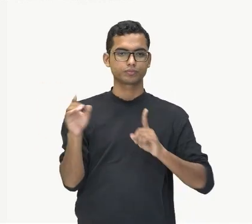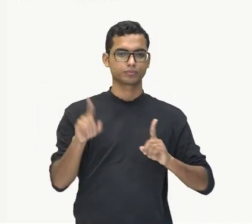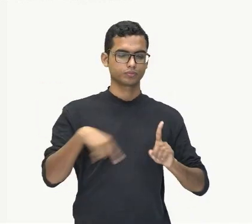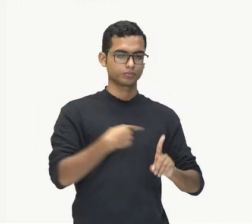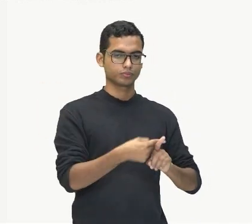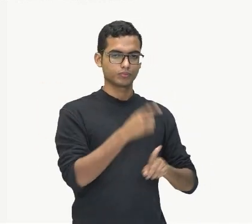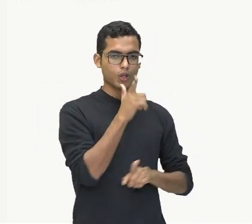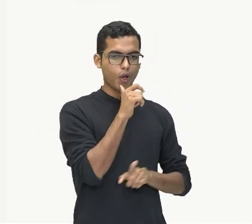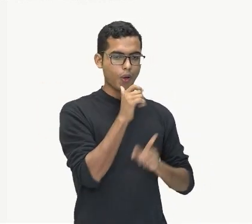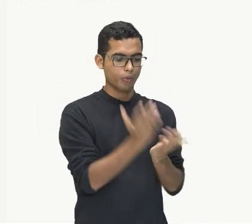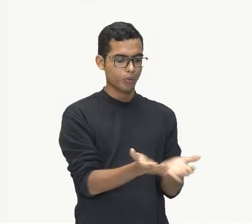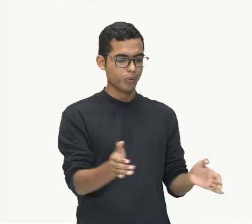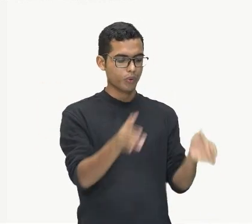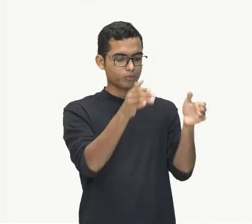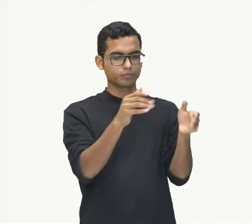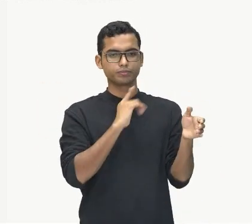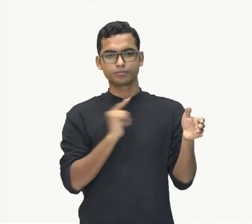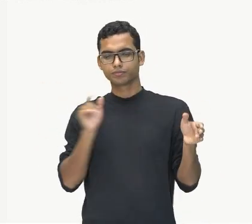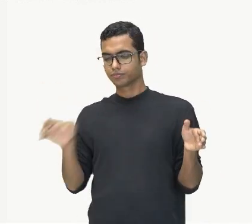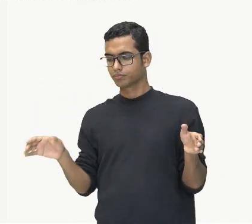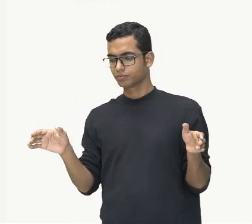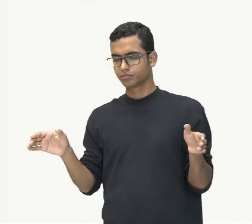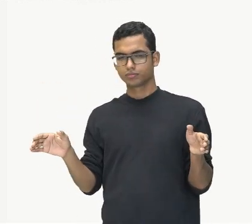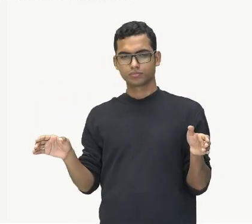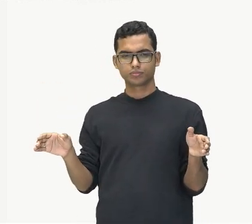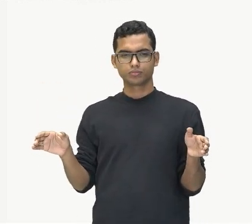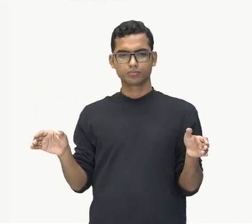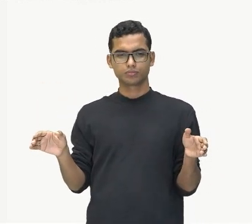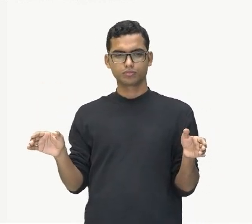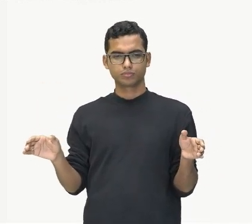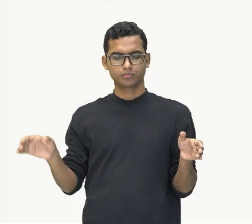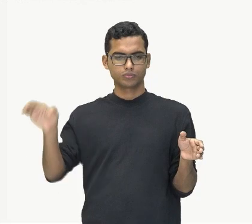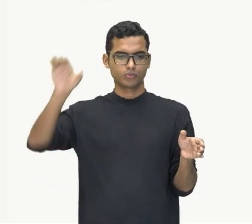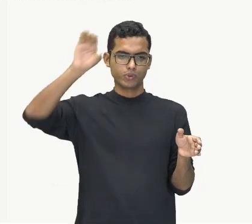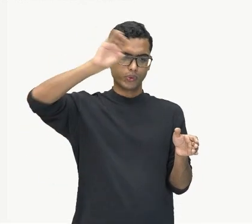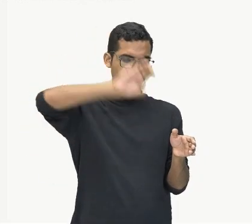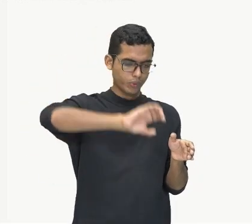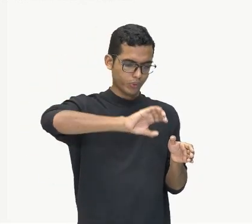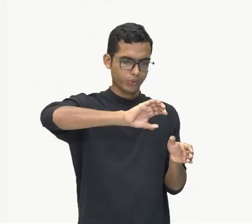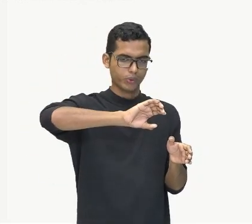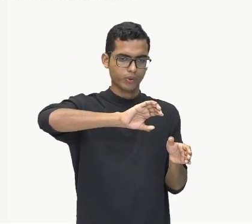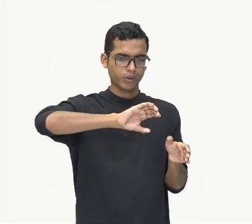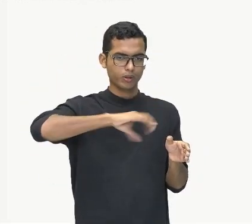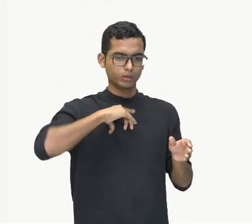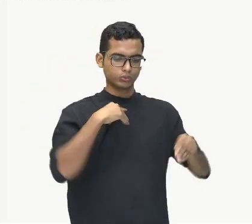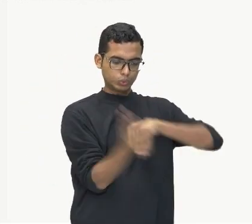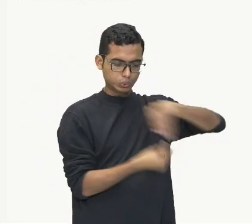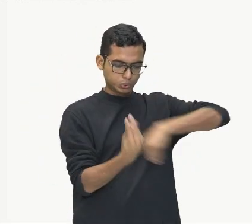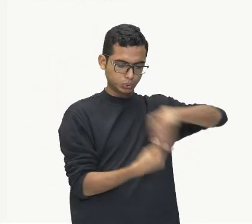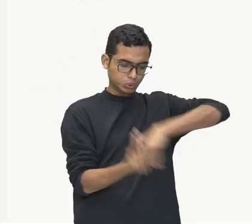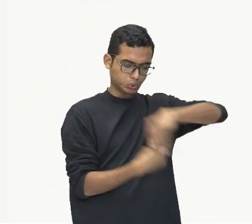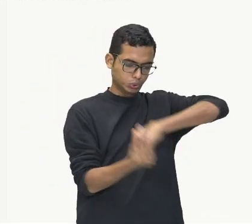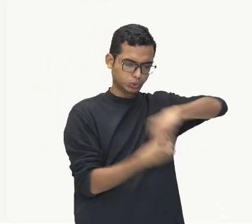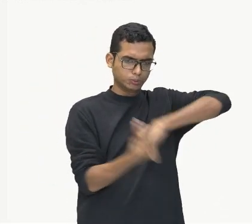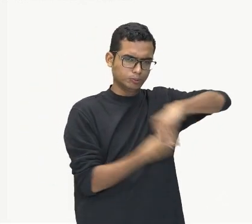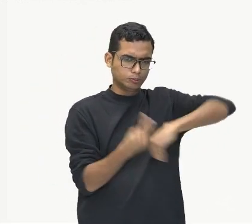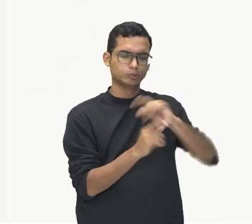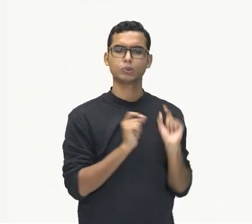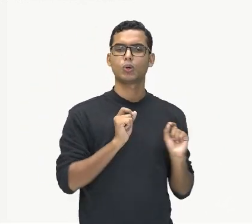o hidróxido de magnésio, reagir com a água, observem